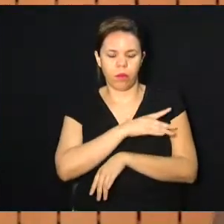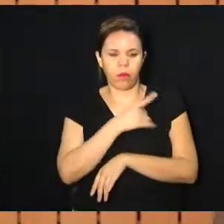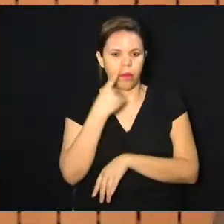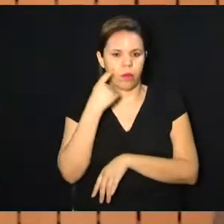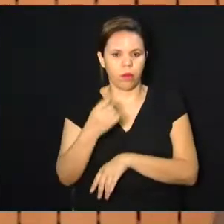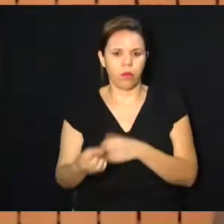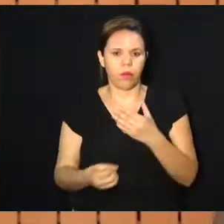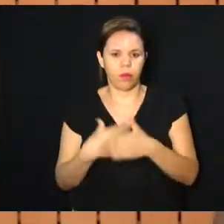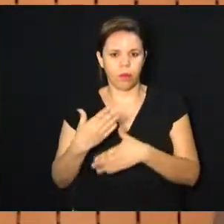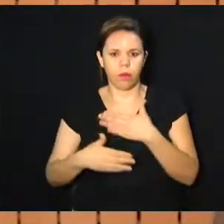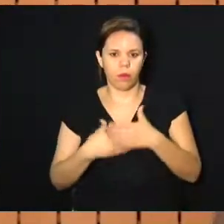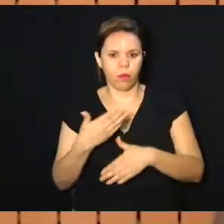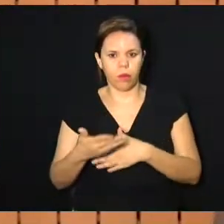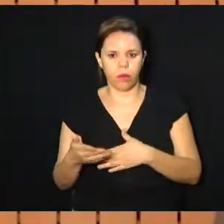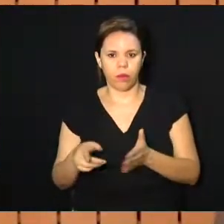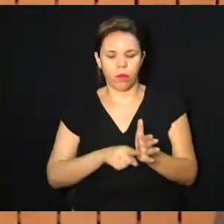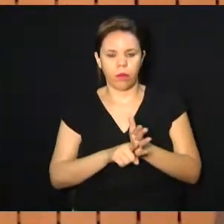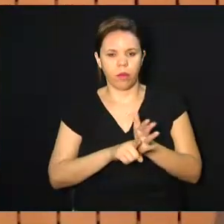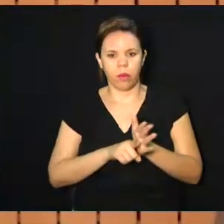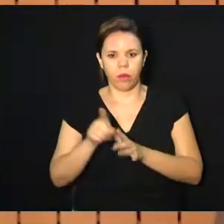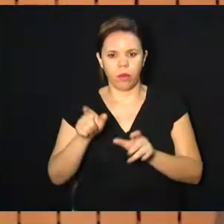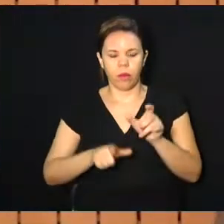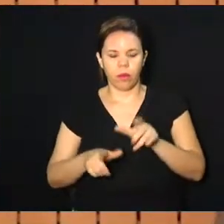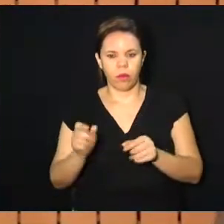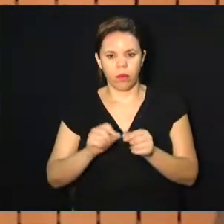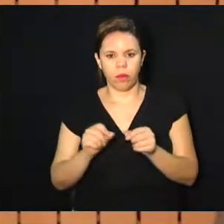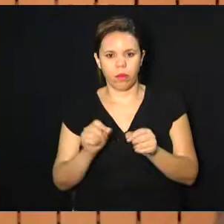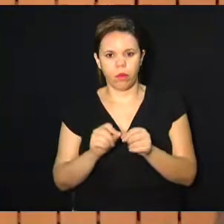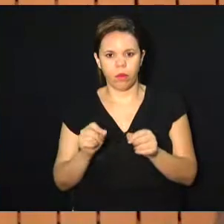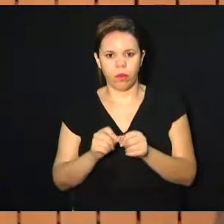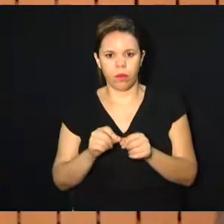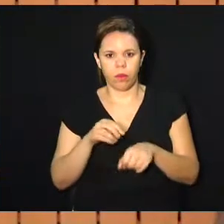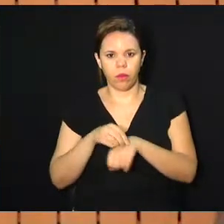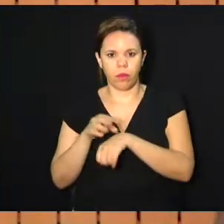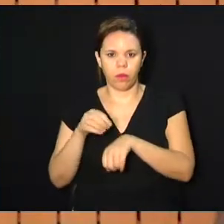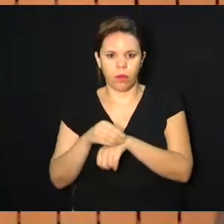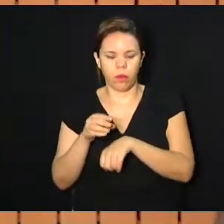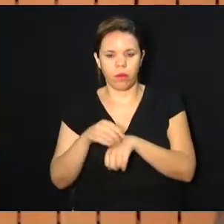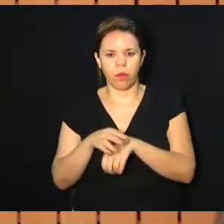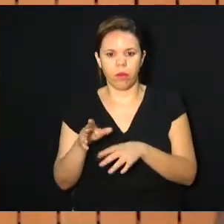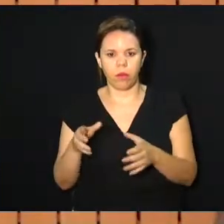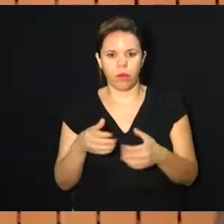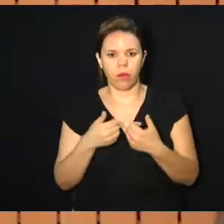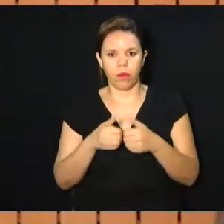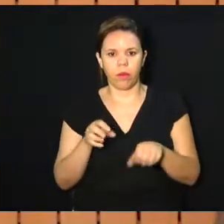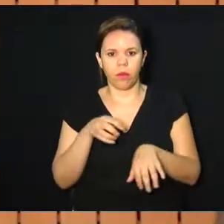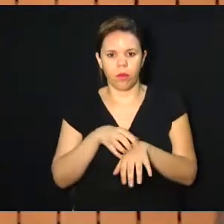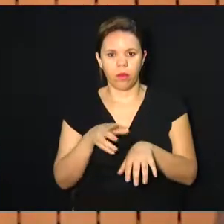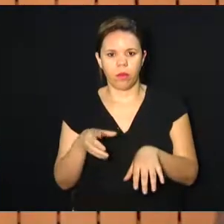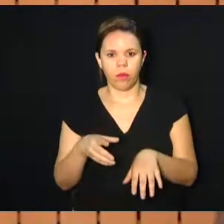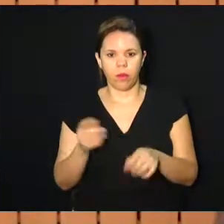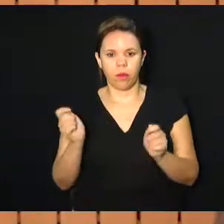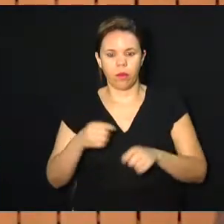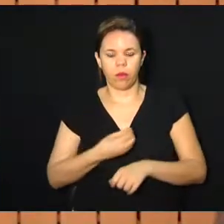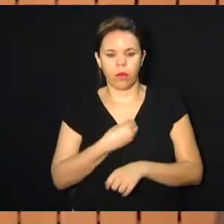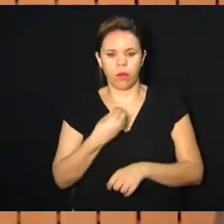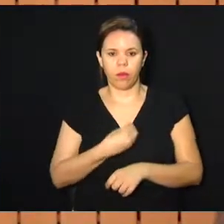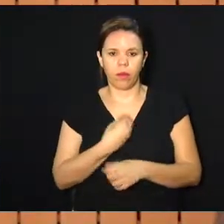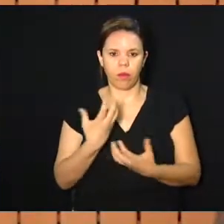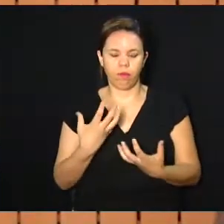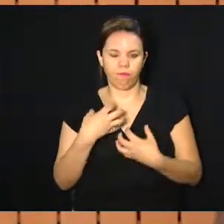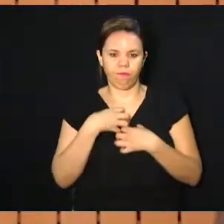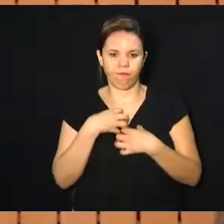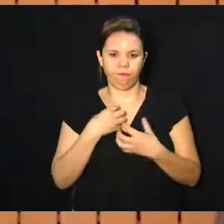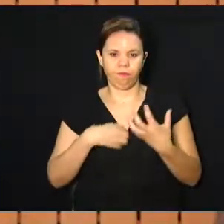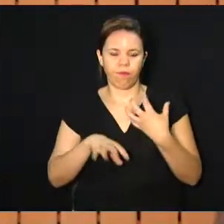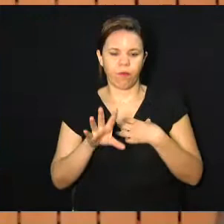né, esse processo de levante popular, que as pessoas elas transferiam para o transporte uma condição de vida que elas estavam vivendo, porque é algo que a